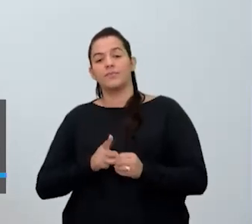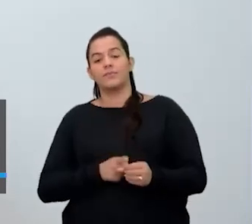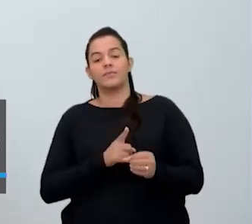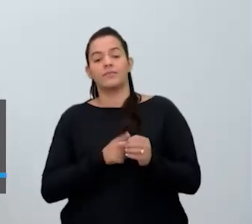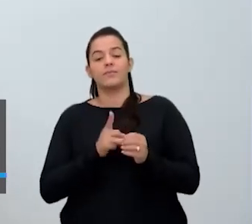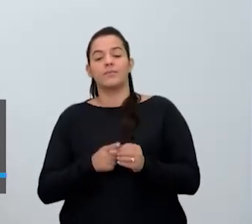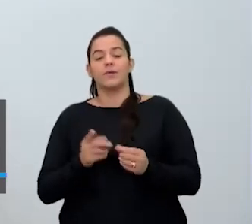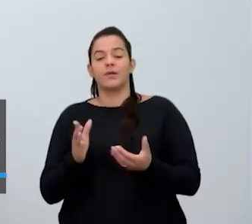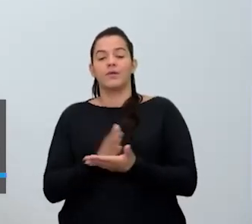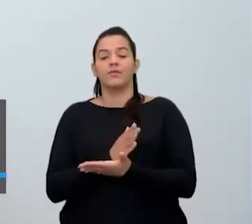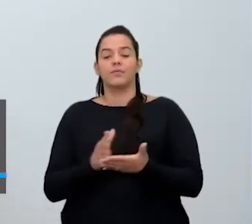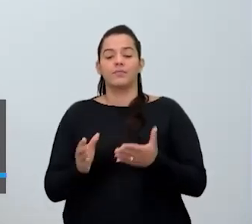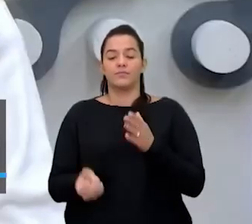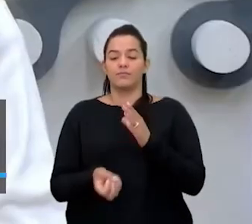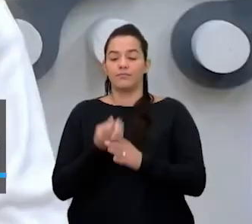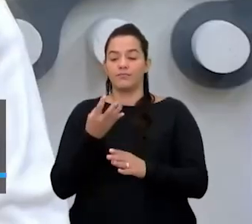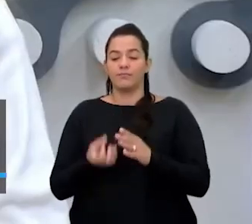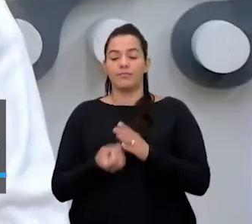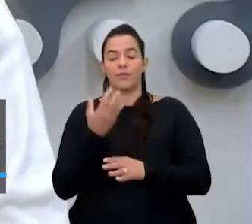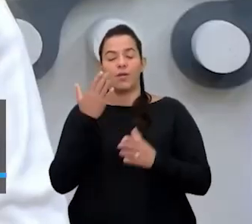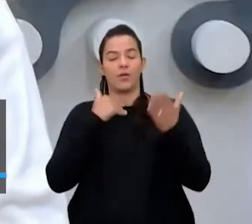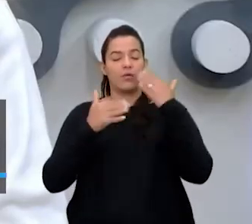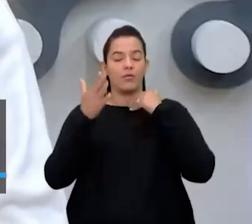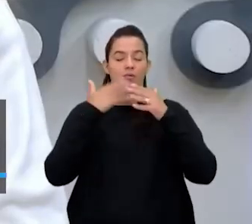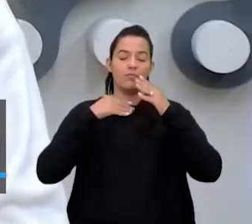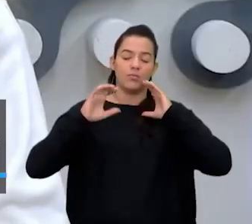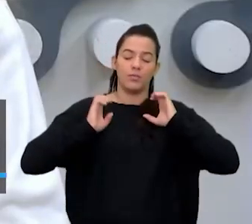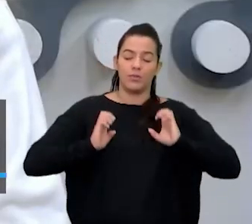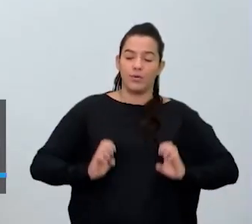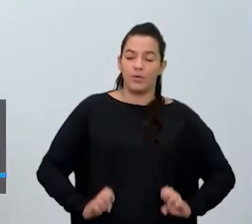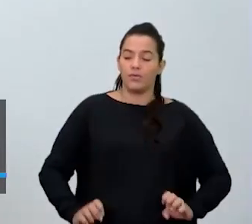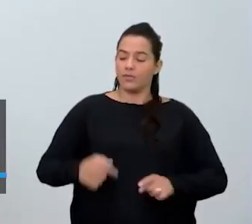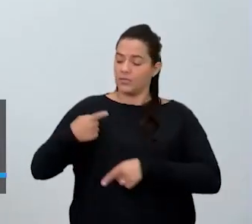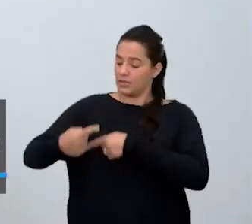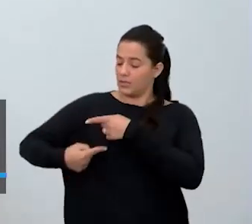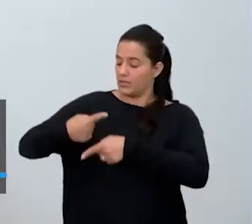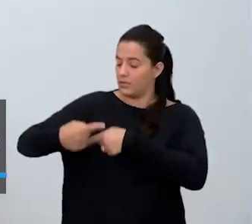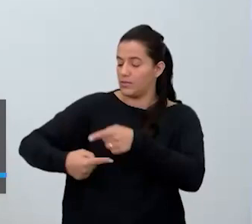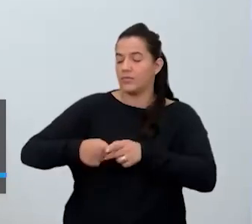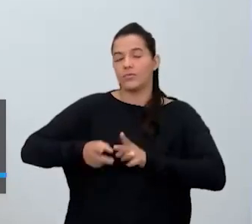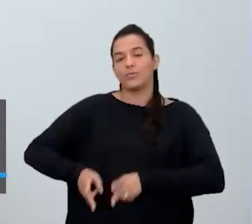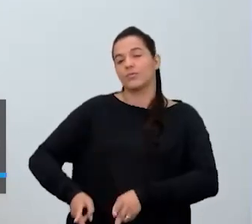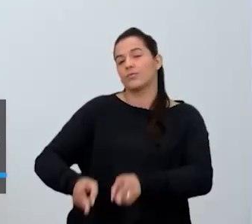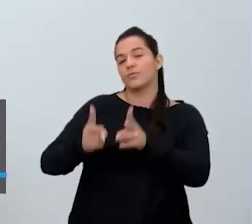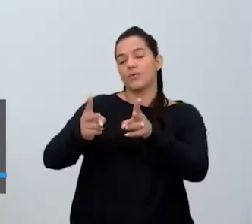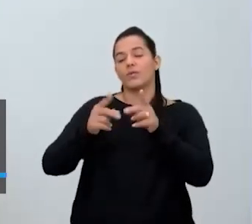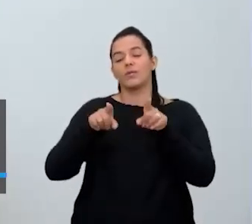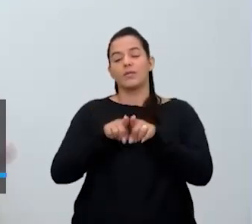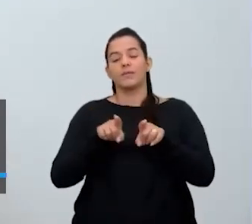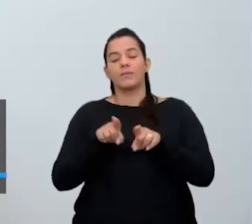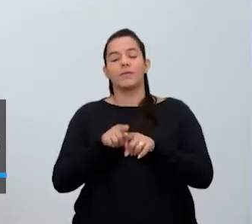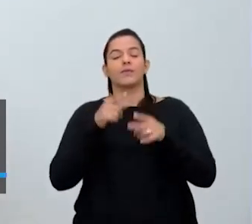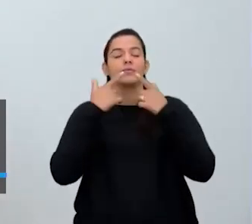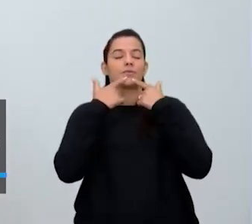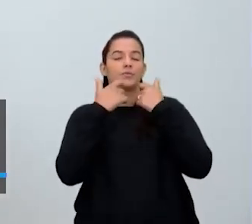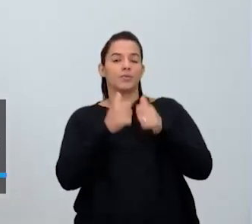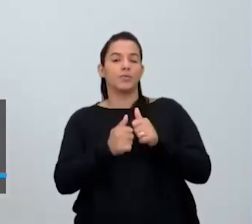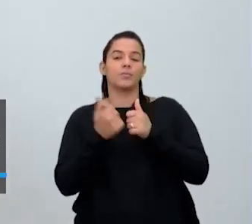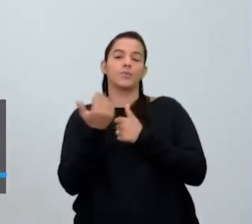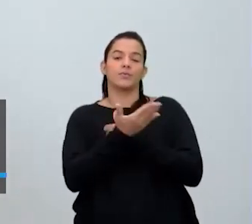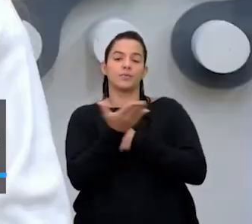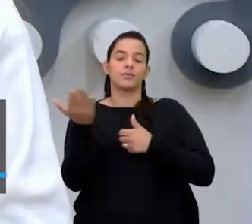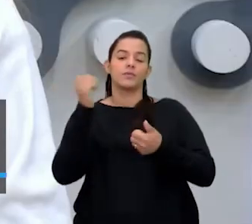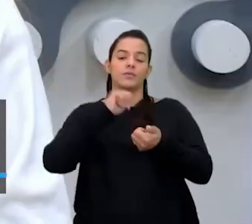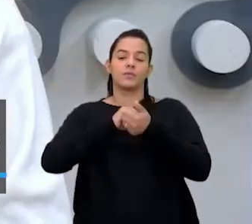comunidades locais com comida étnica, onde se mantém as tradições, o idioma. Isso é fundamental, inclusive, para essa galera se